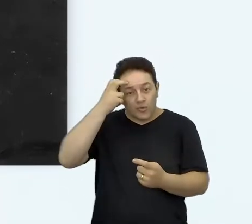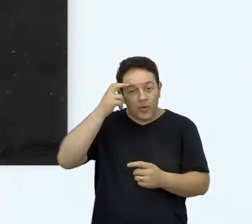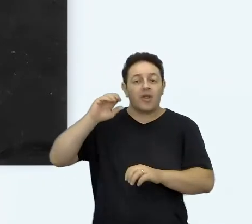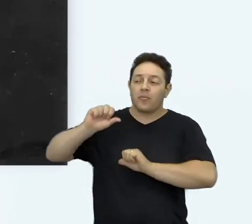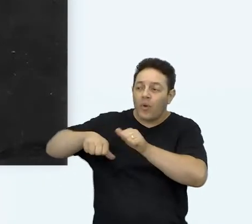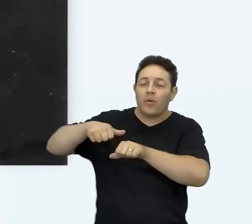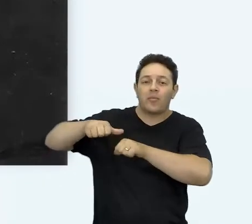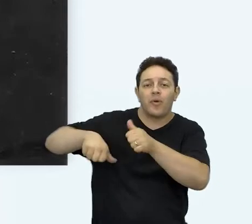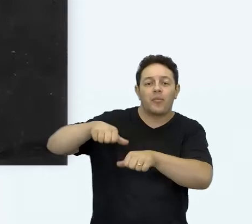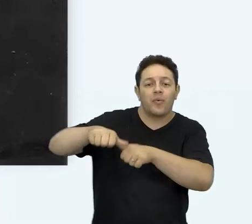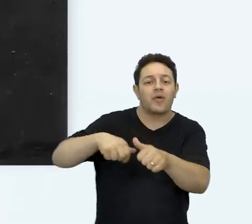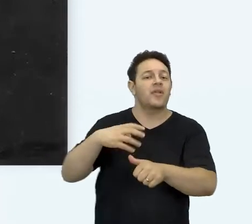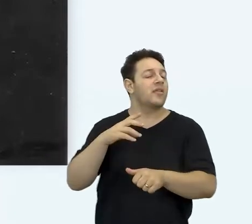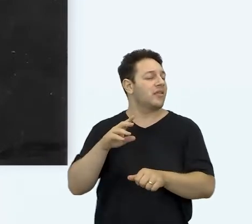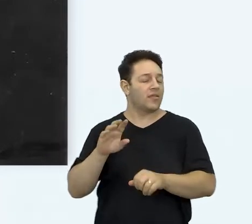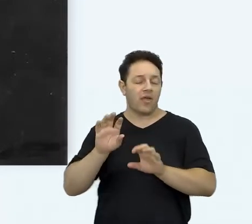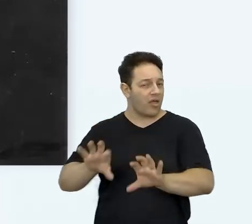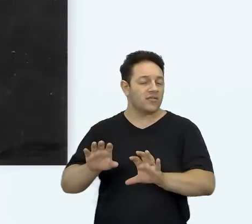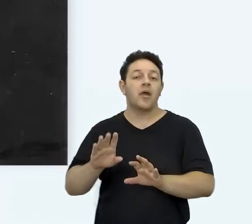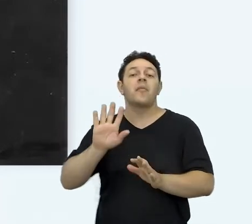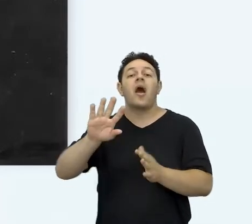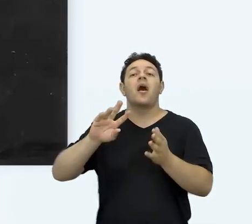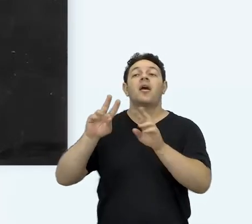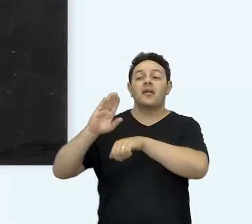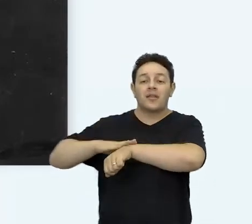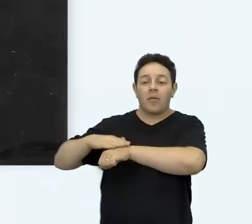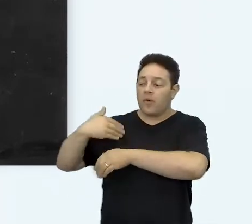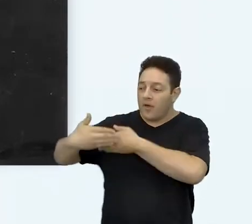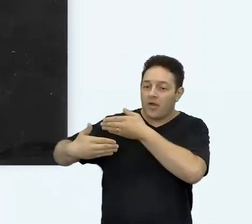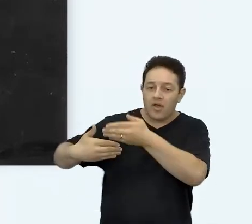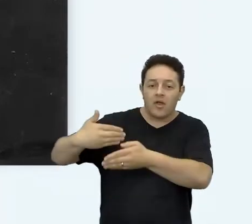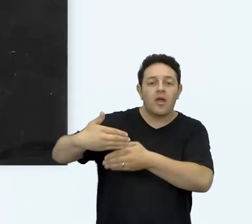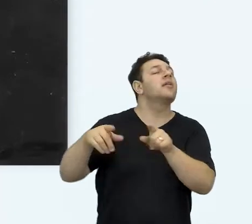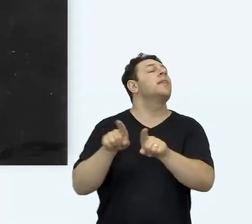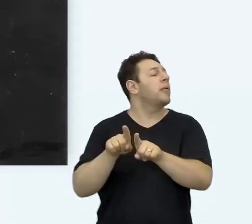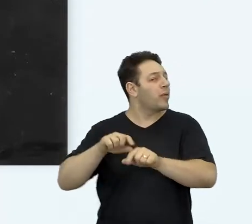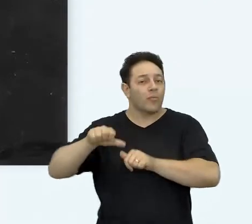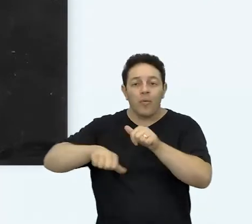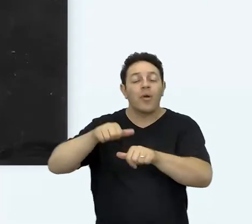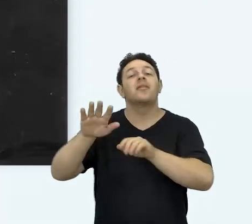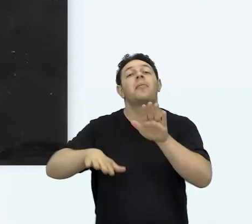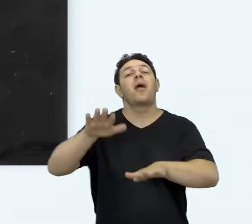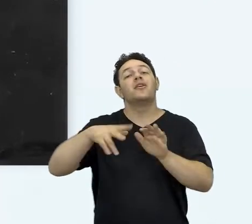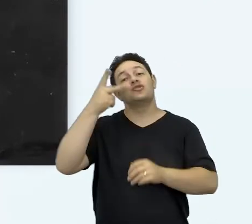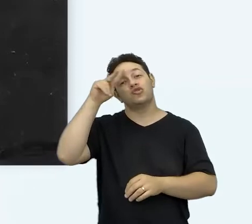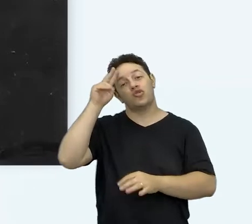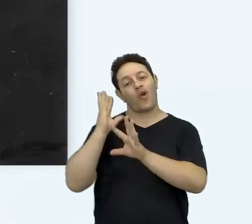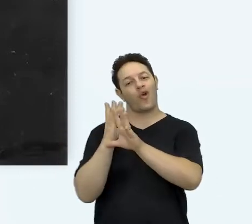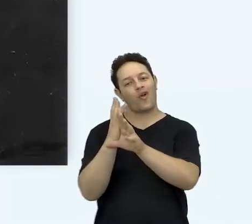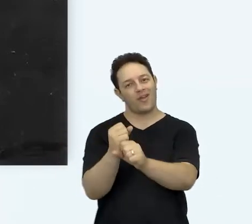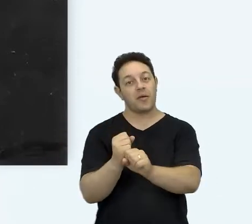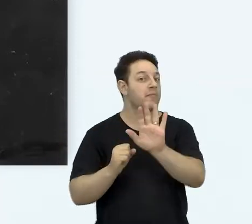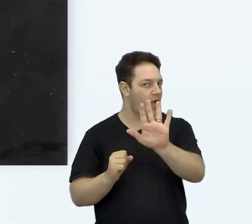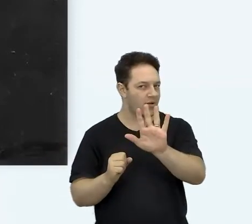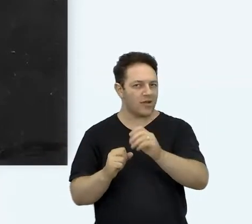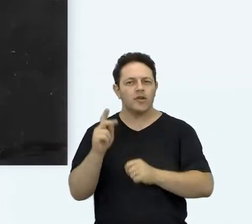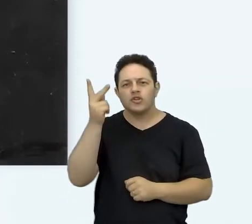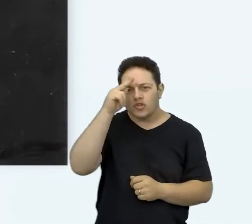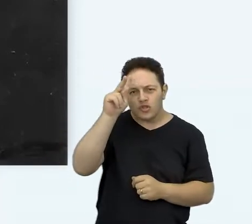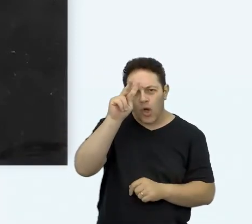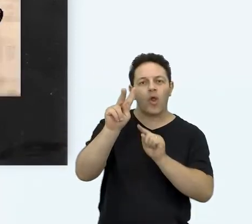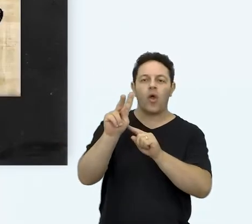longo do tempo e o próprio significado do tempo foi também se alterando ao longo da história. A história, definida